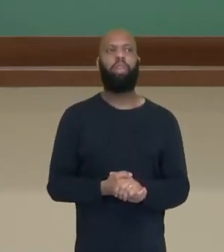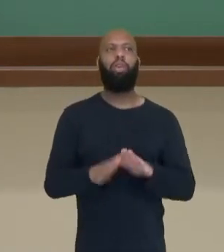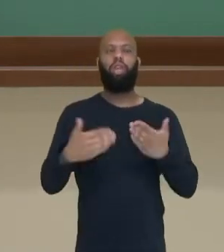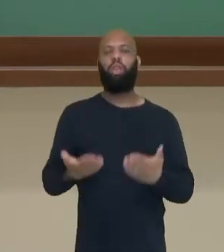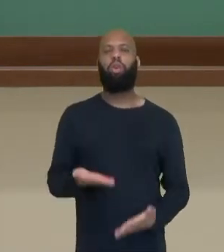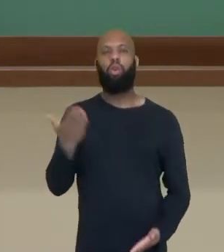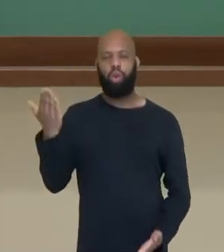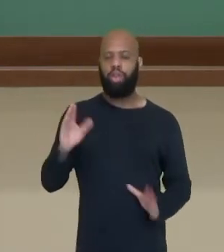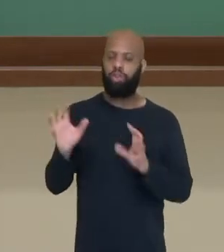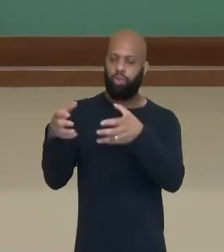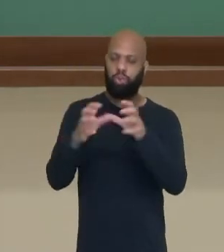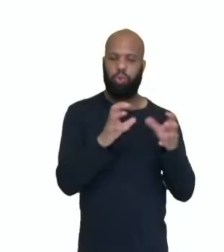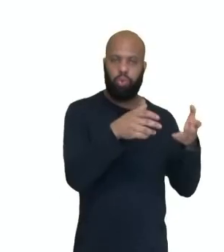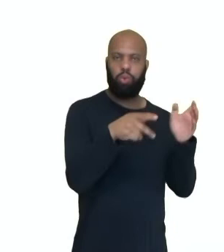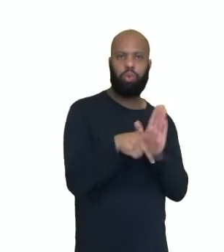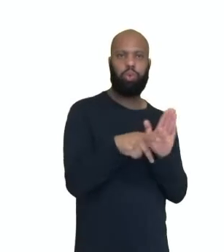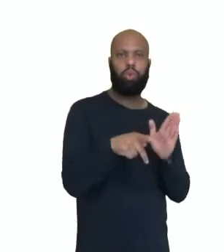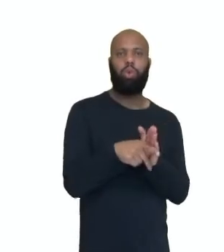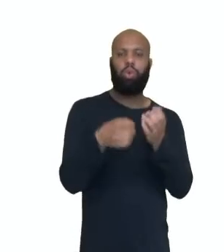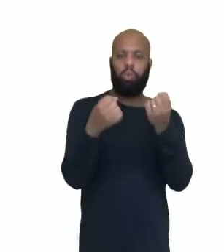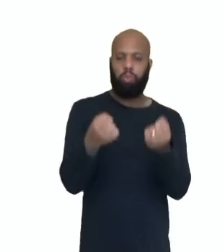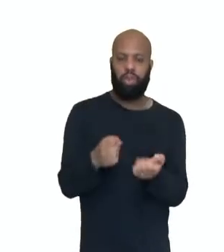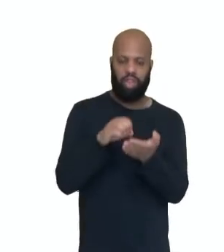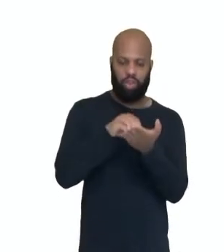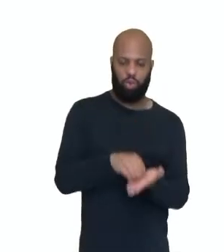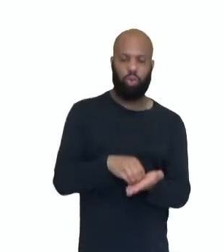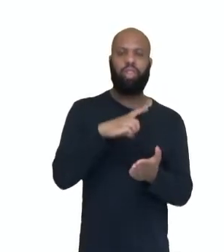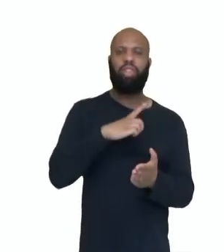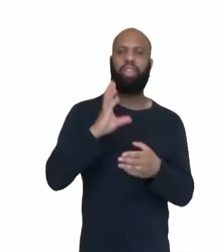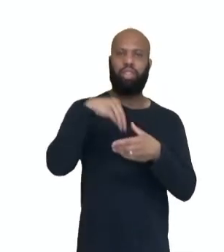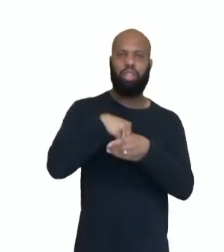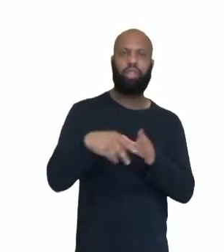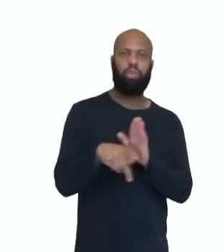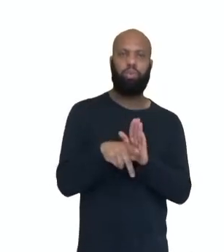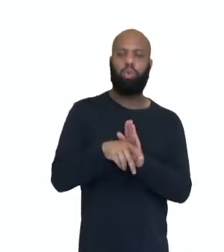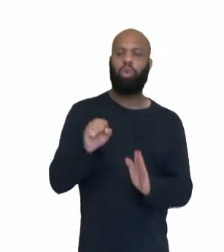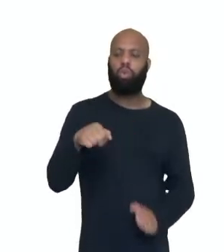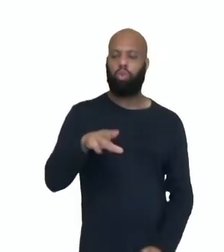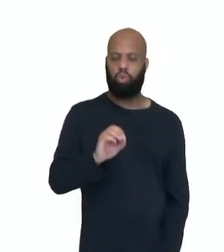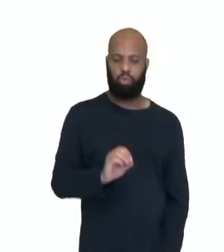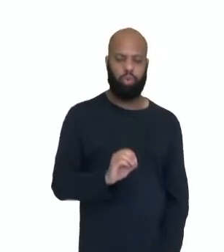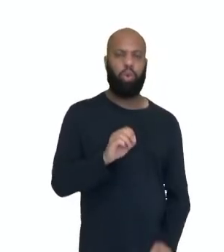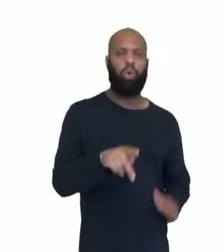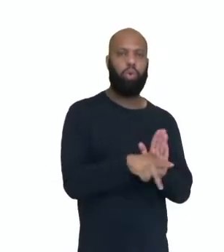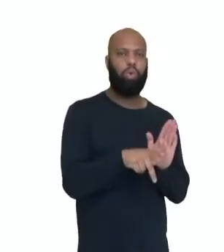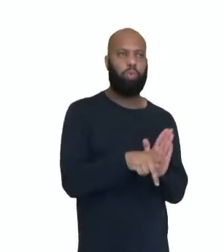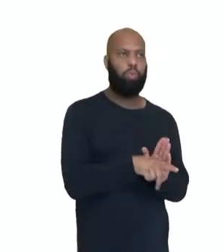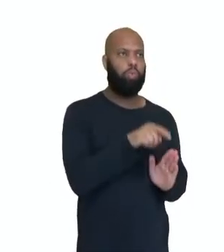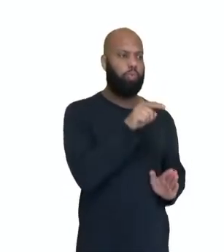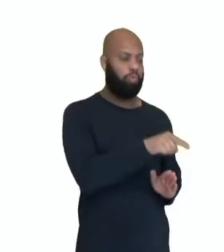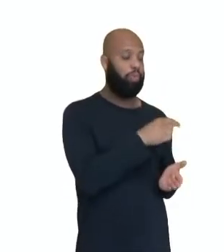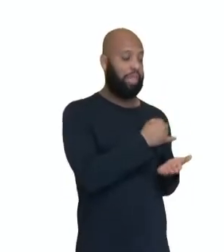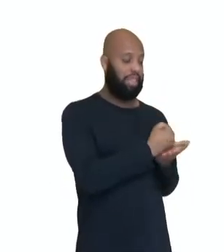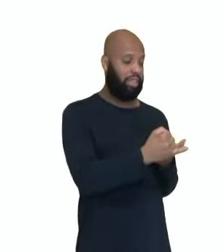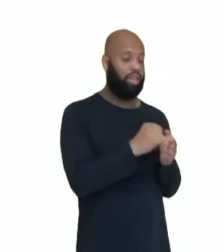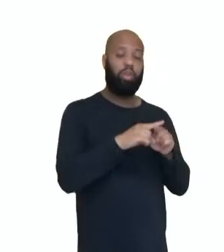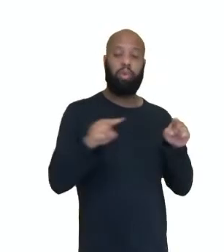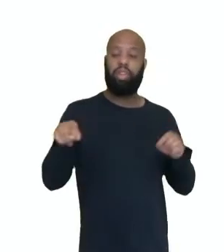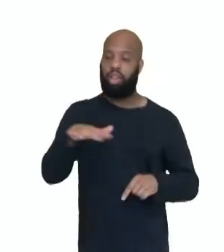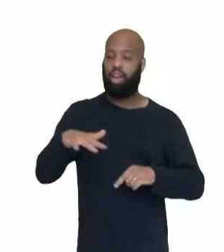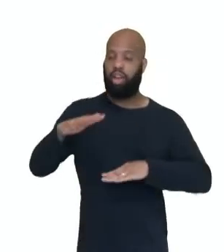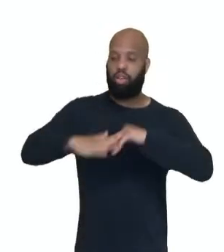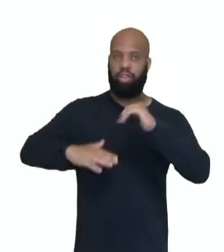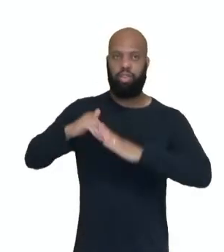Essas categorias de peso, elas existem dentro do sumô amador. No sumô profissional, no mundo profissional